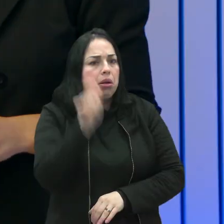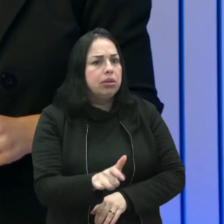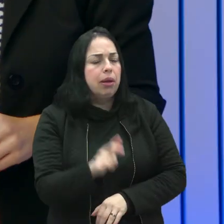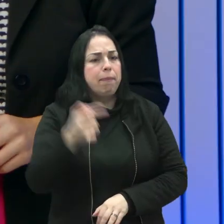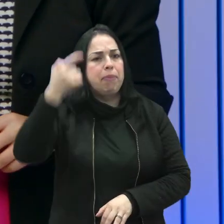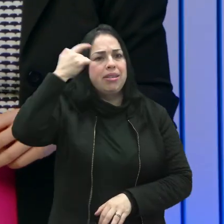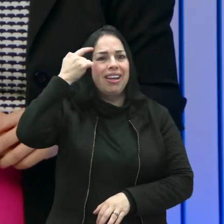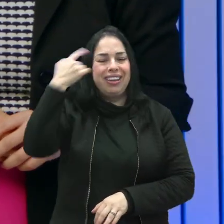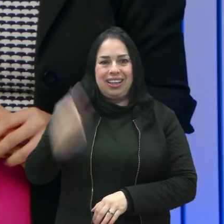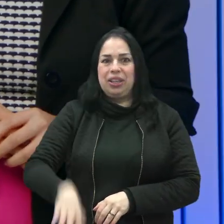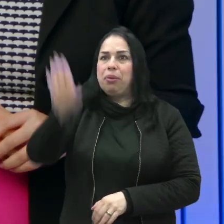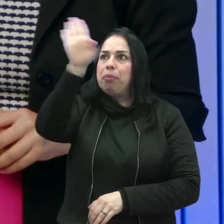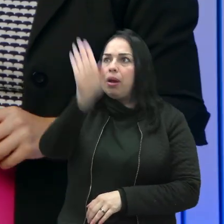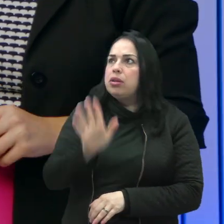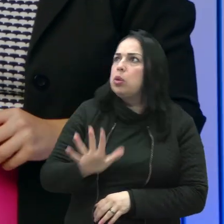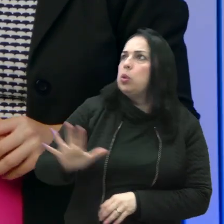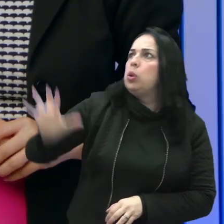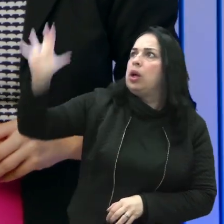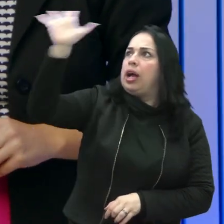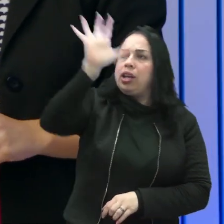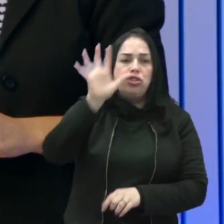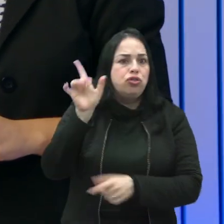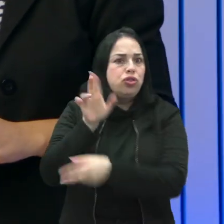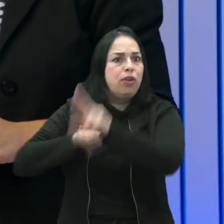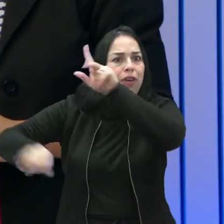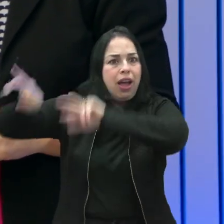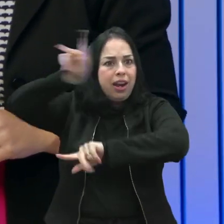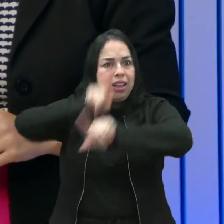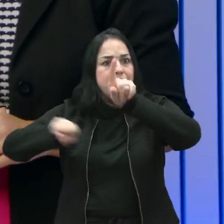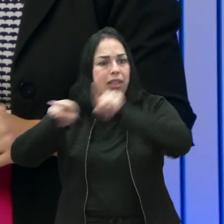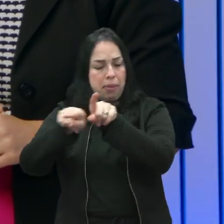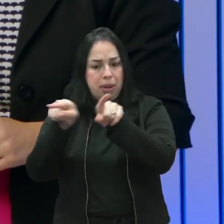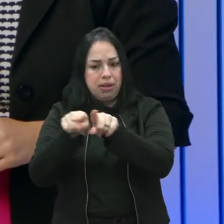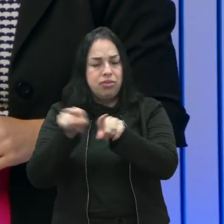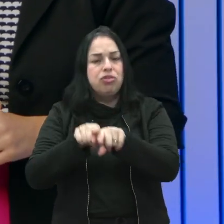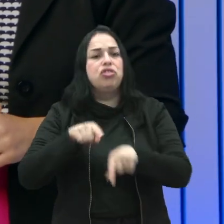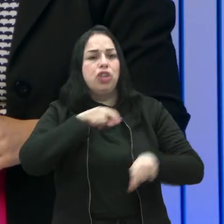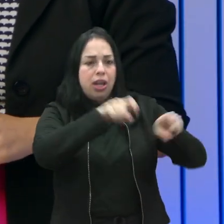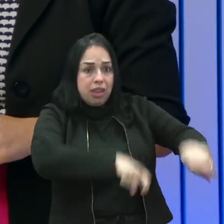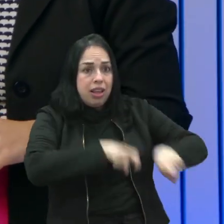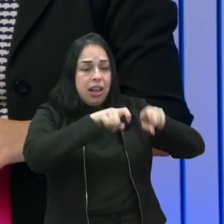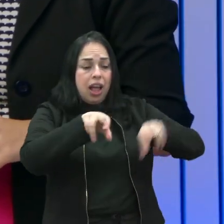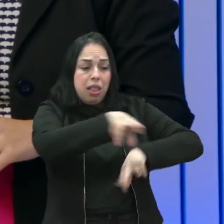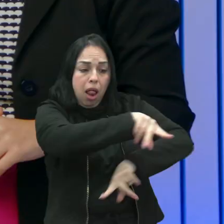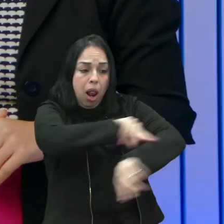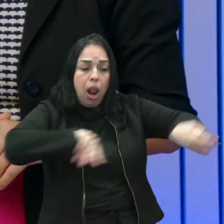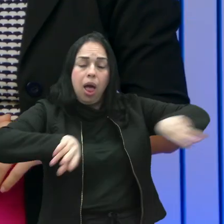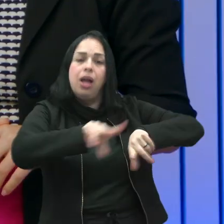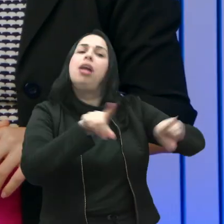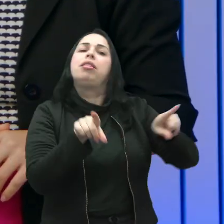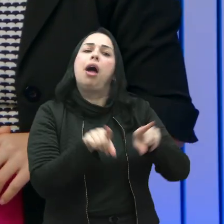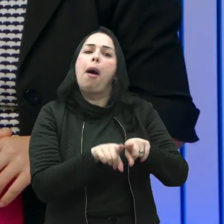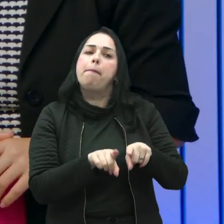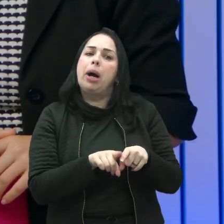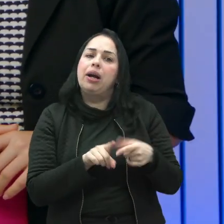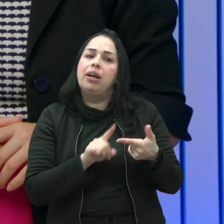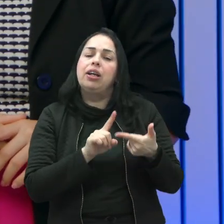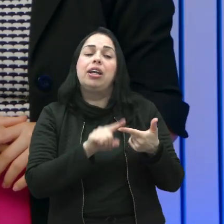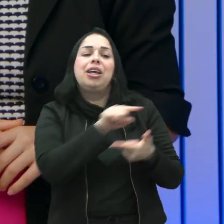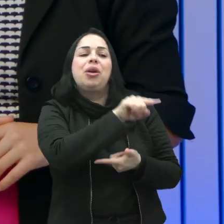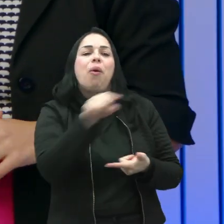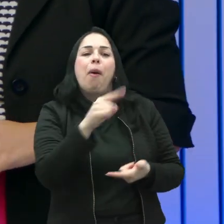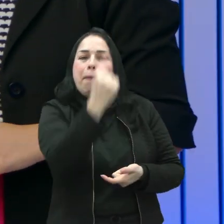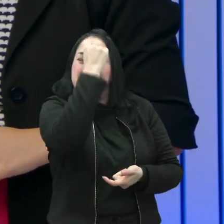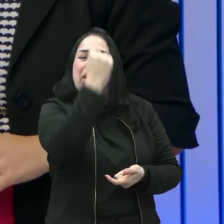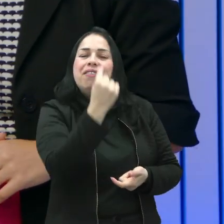pensar, entender que o Brasil tem várias realidades diferentes, econômicas e também de produção rural. E claro que isso se reflete também, como a gente viu,